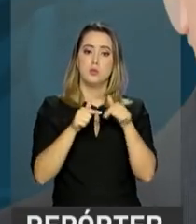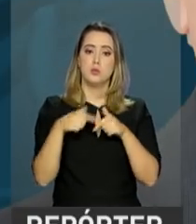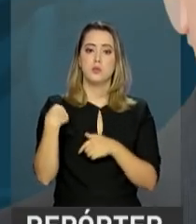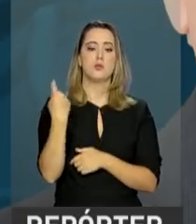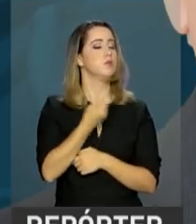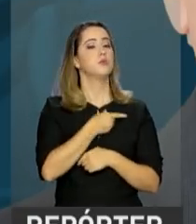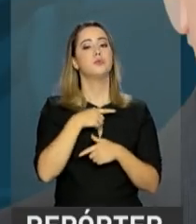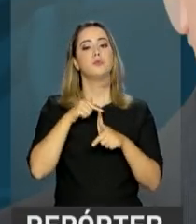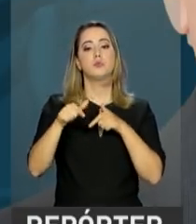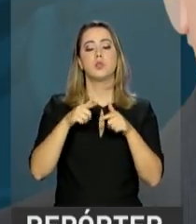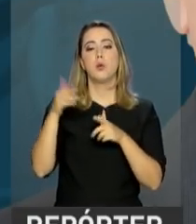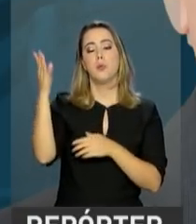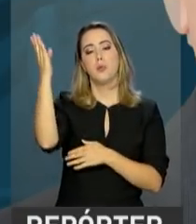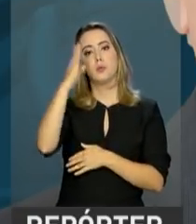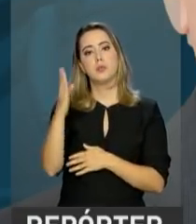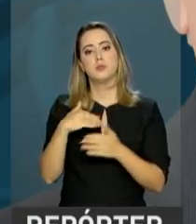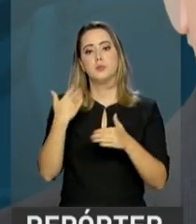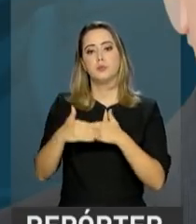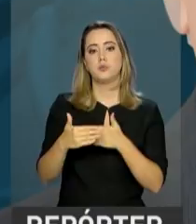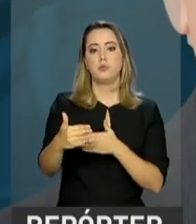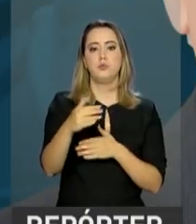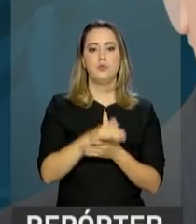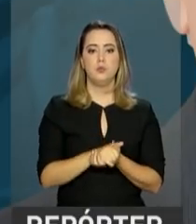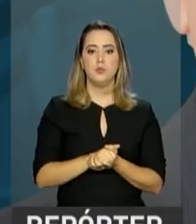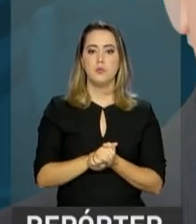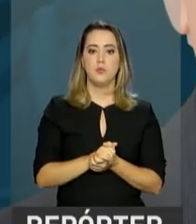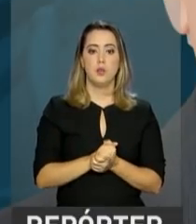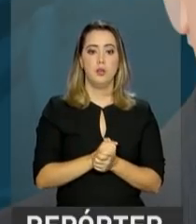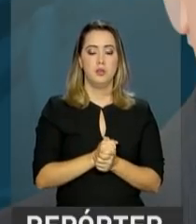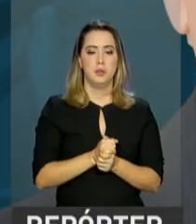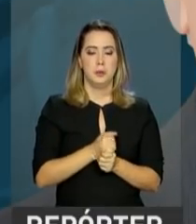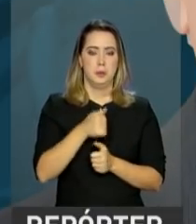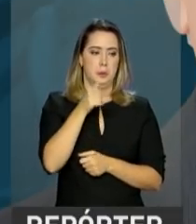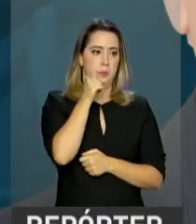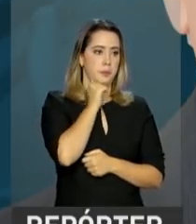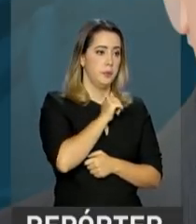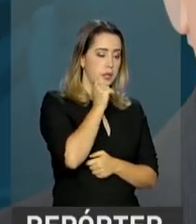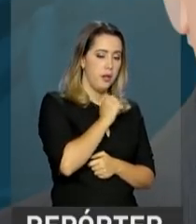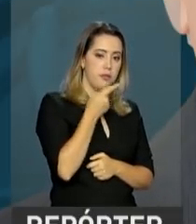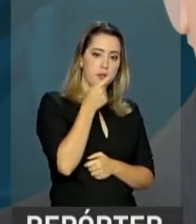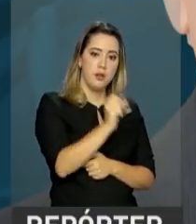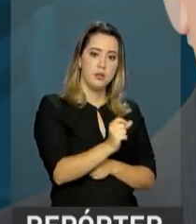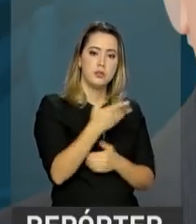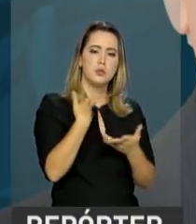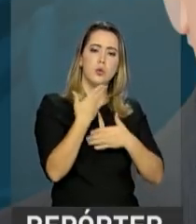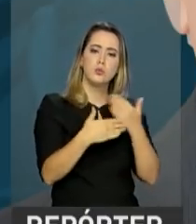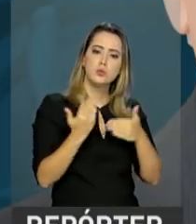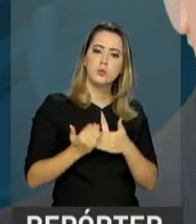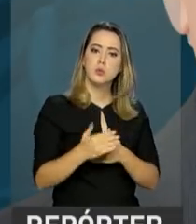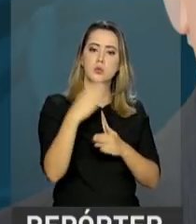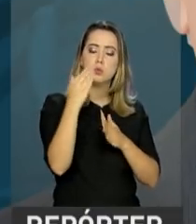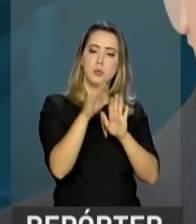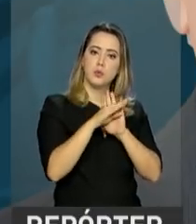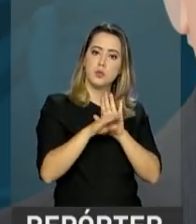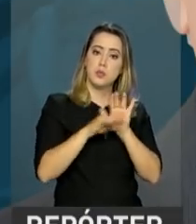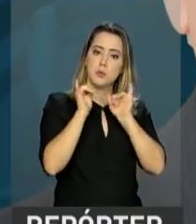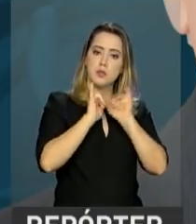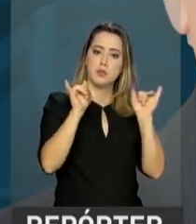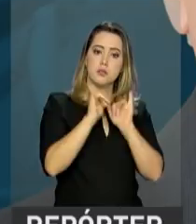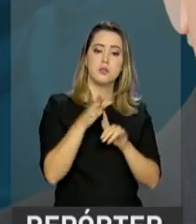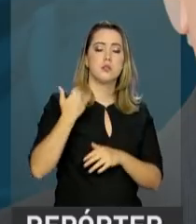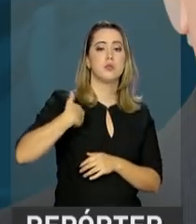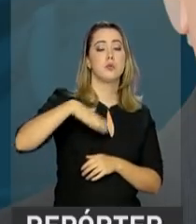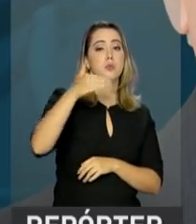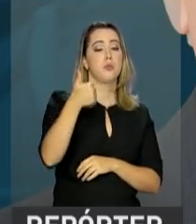fazer o brasil avançar então vamos começar presidente falando do programa que se lançou agora há pouco aqui no palácio do planalto vão